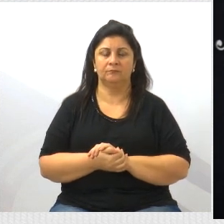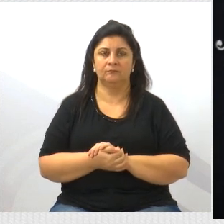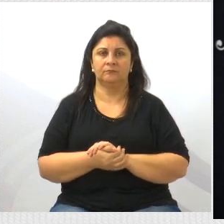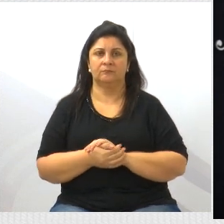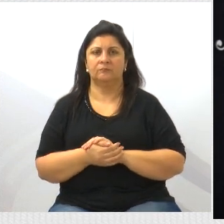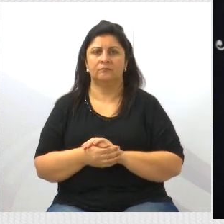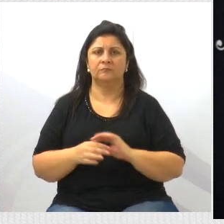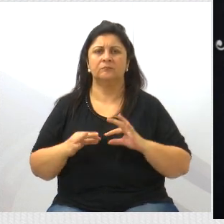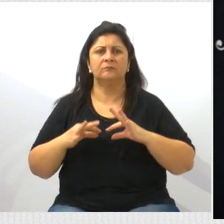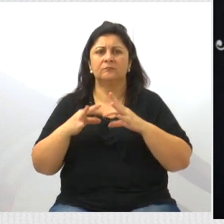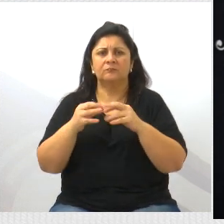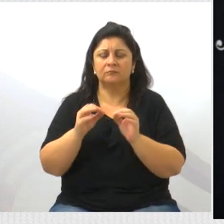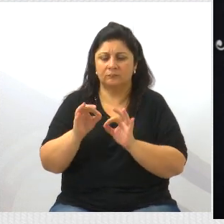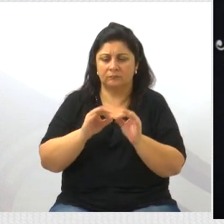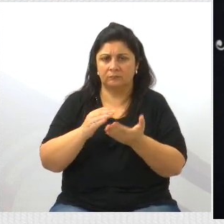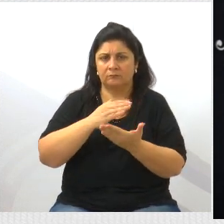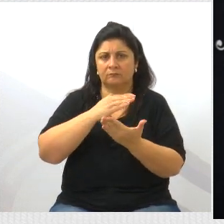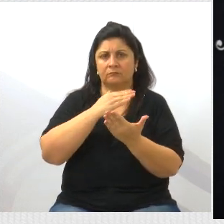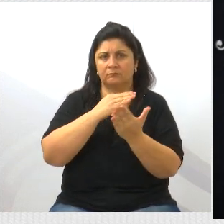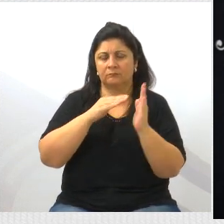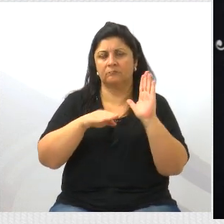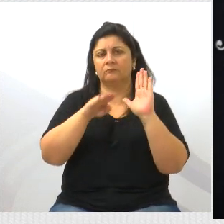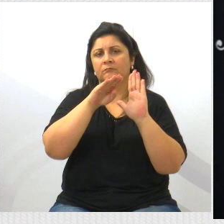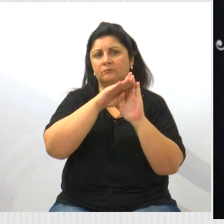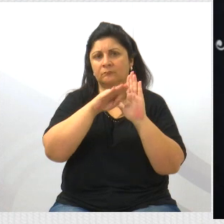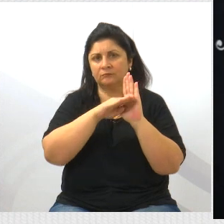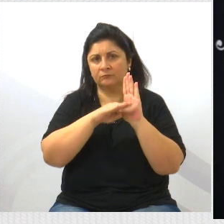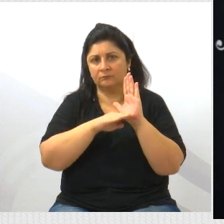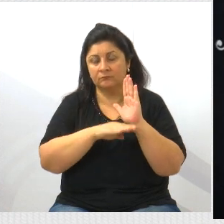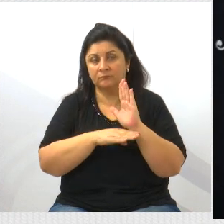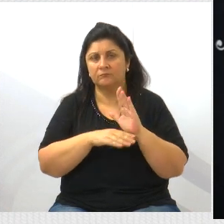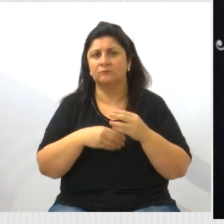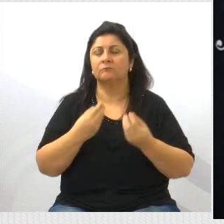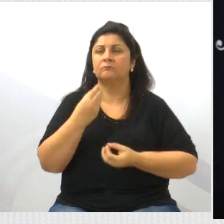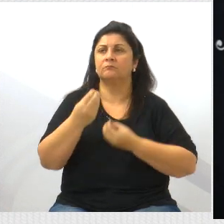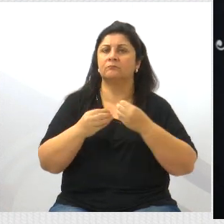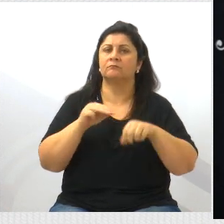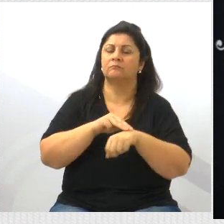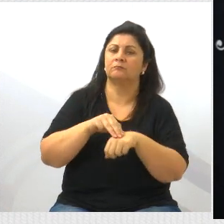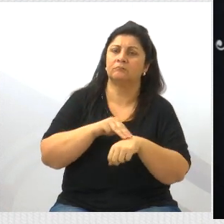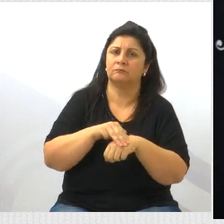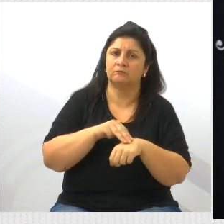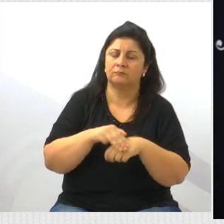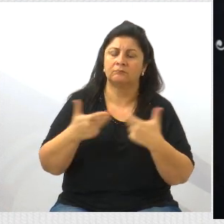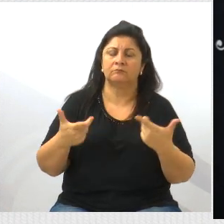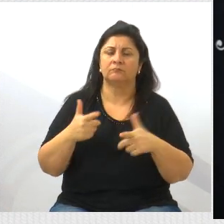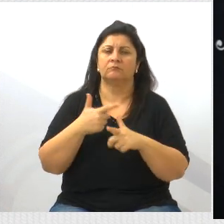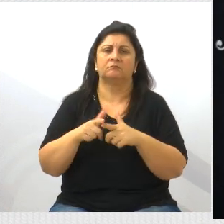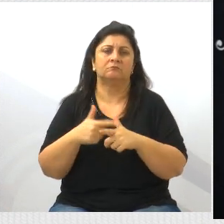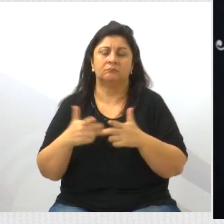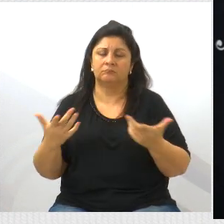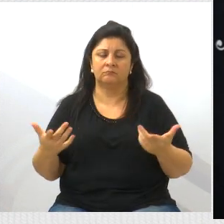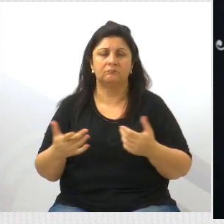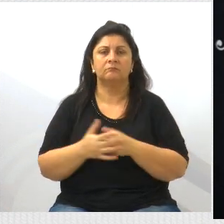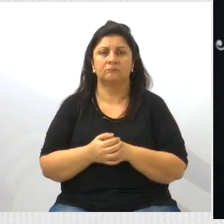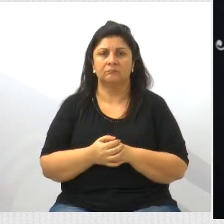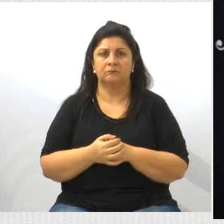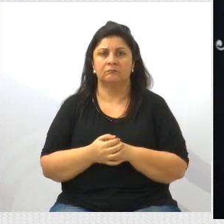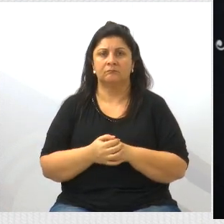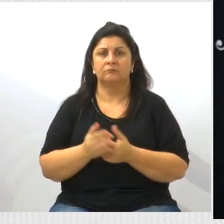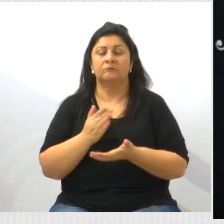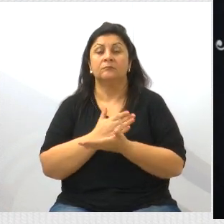todo nesse processo do que a gente vai discutir o conflito, o problema, a gente começa